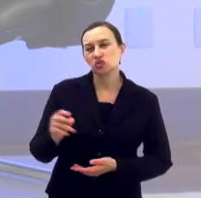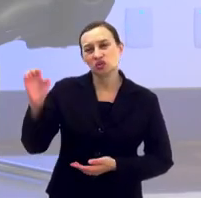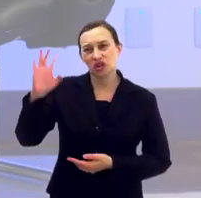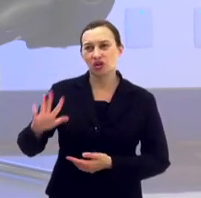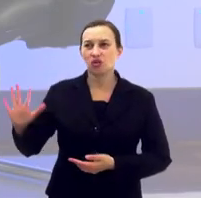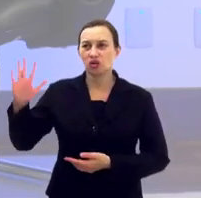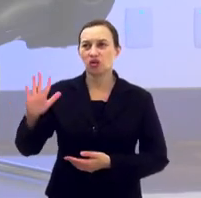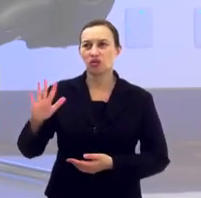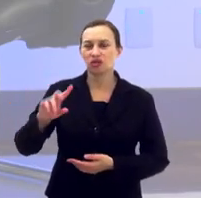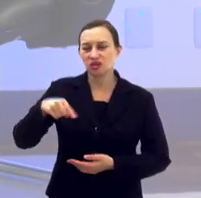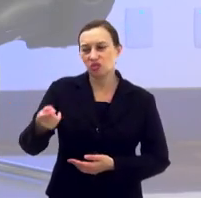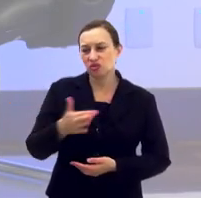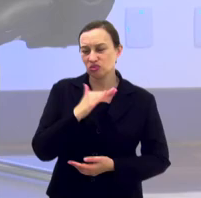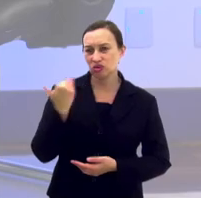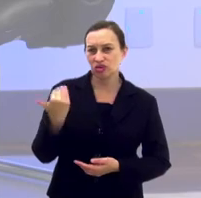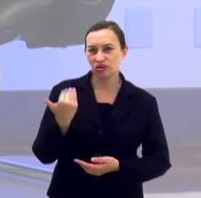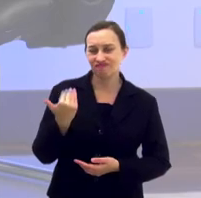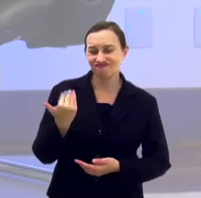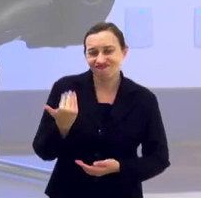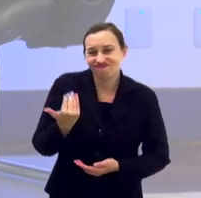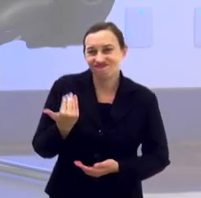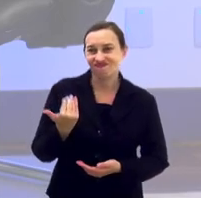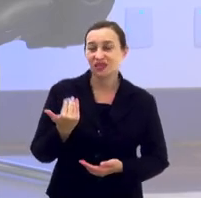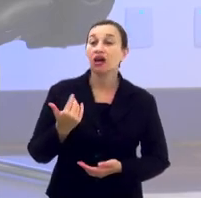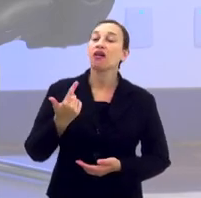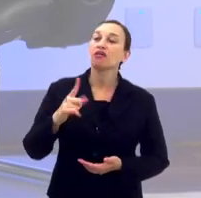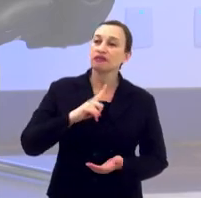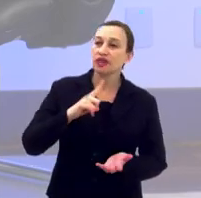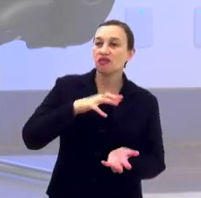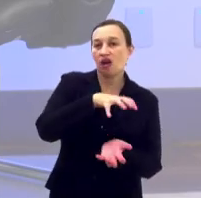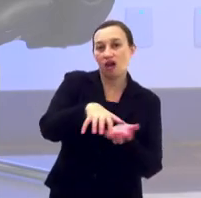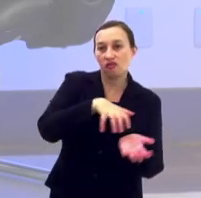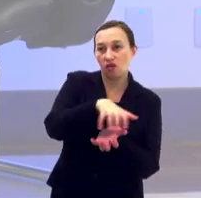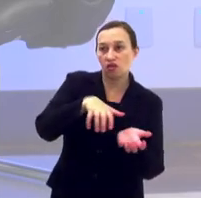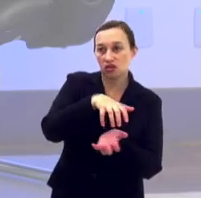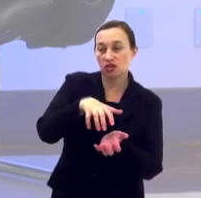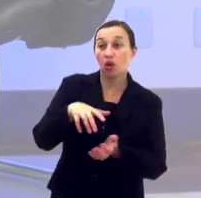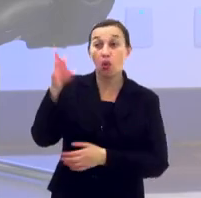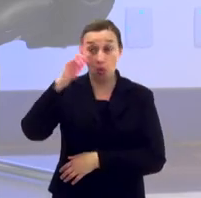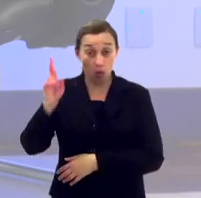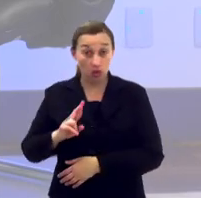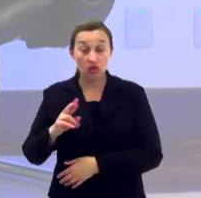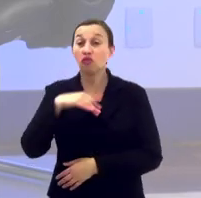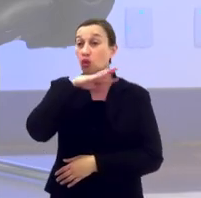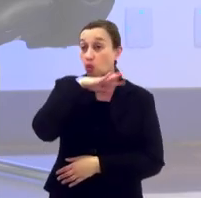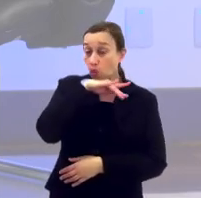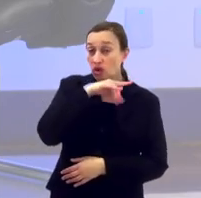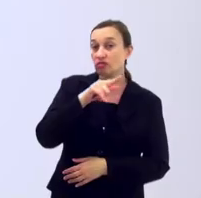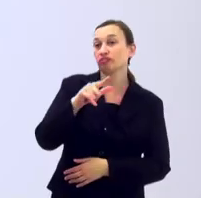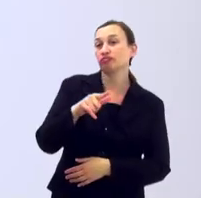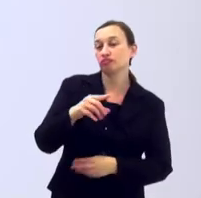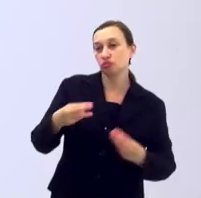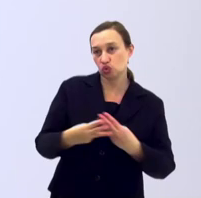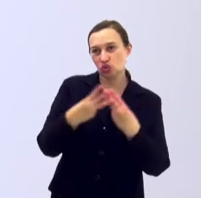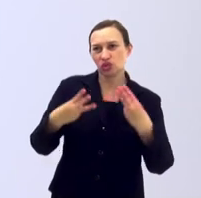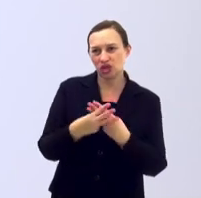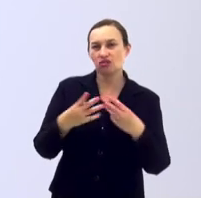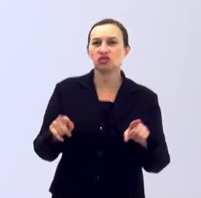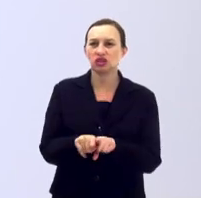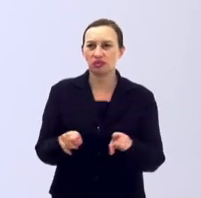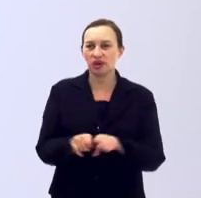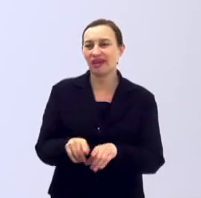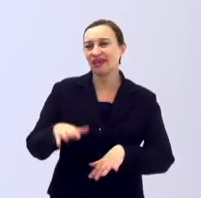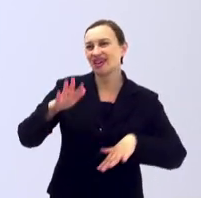permaneceram na Europa, e certamente. Teve a Revolução Russa, foi também muito ruim para os judeus. Né? Quer